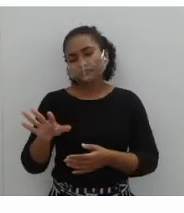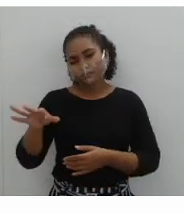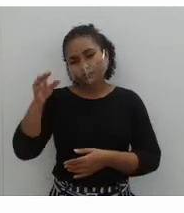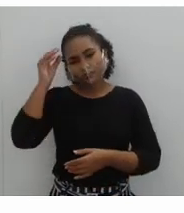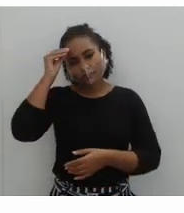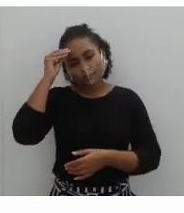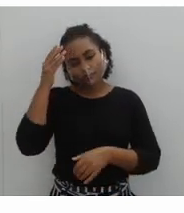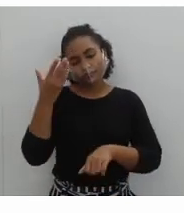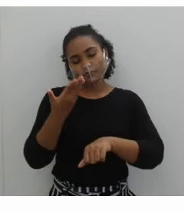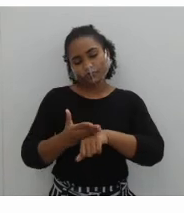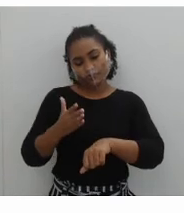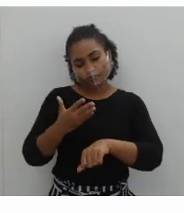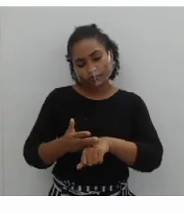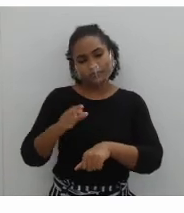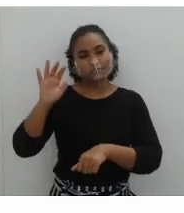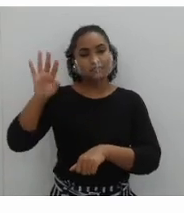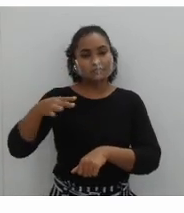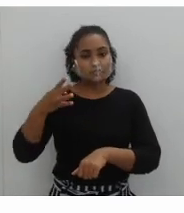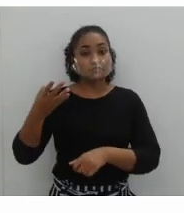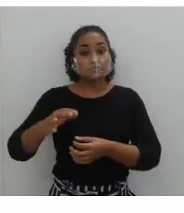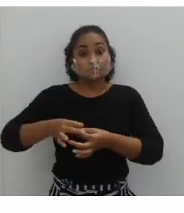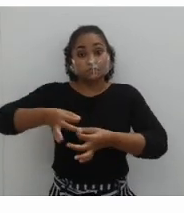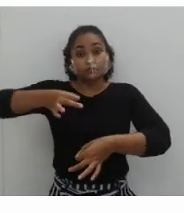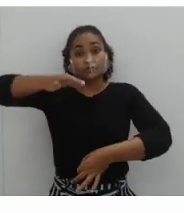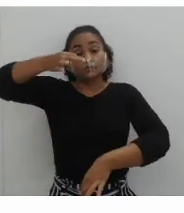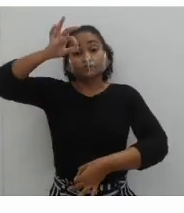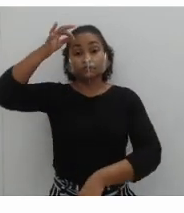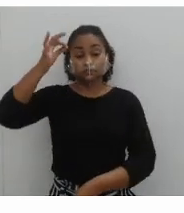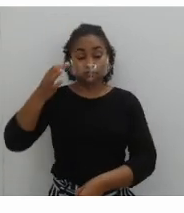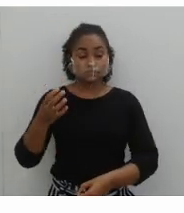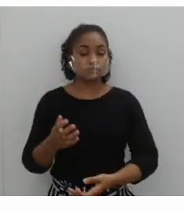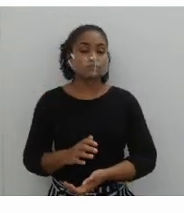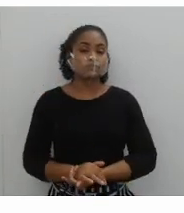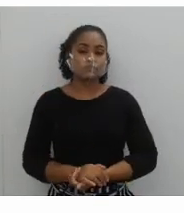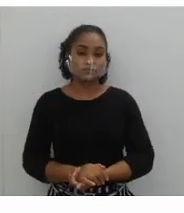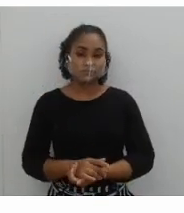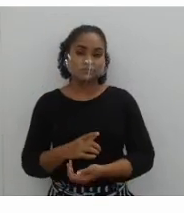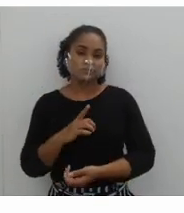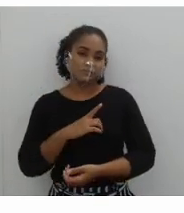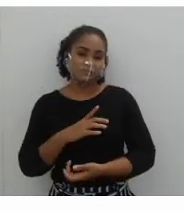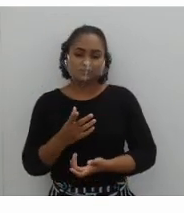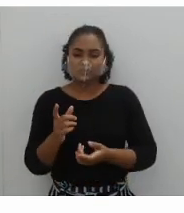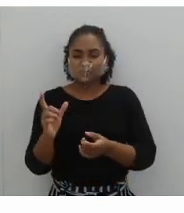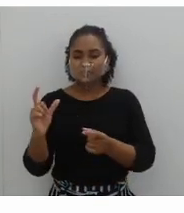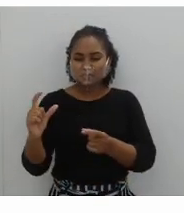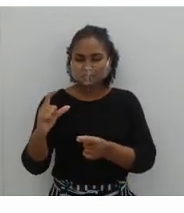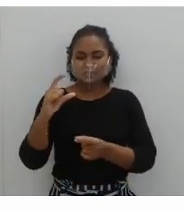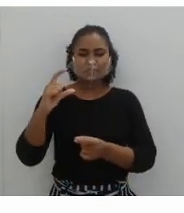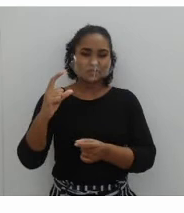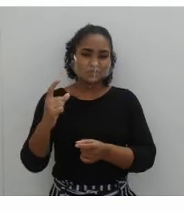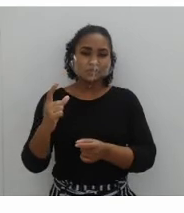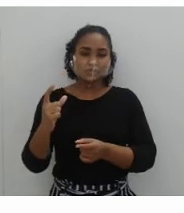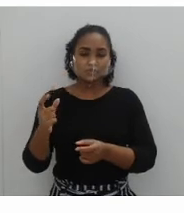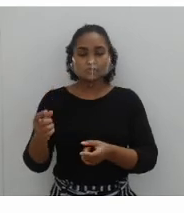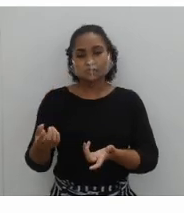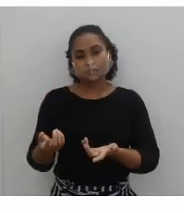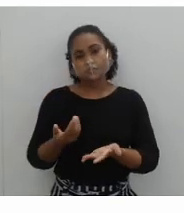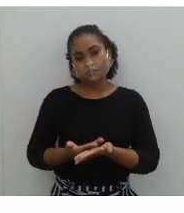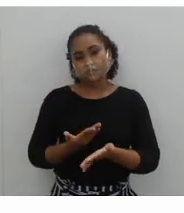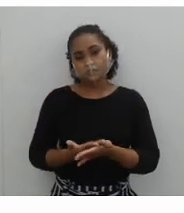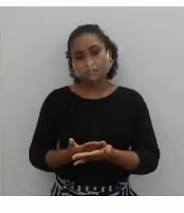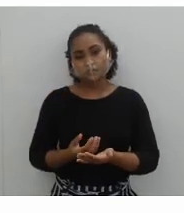irem para a listagem, né? Tem muito mais, tá, gente? É uma variedade enorme. Isso aí foi só um pedacinho do que eu trouxe para